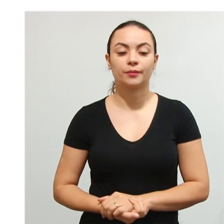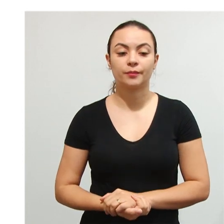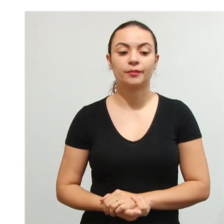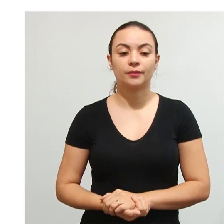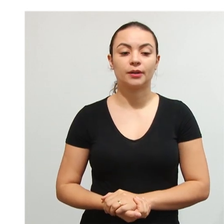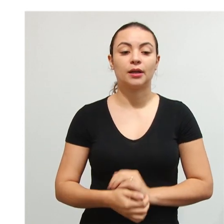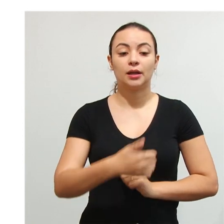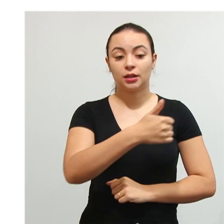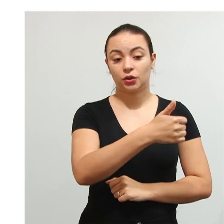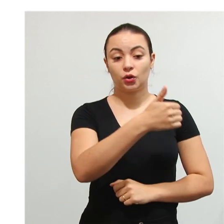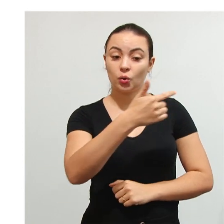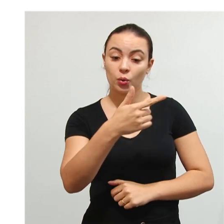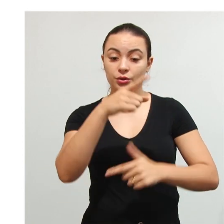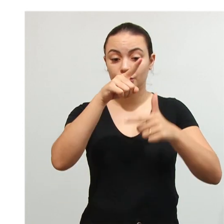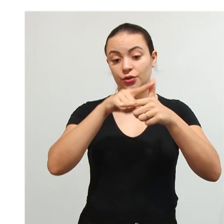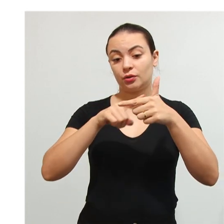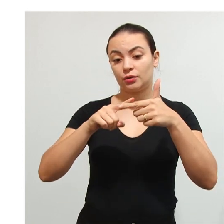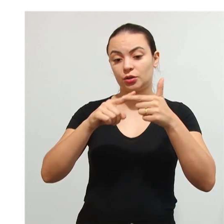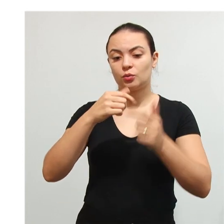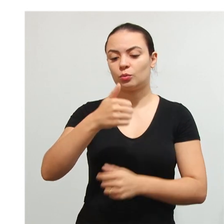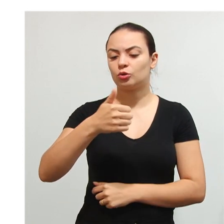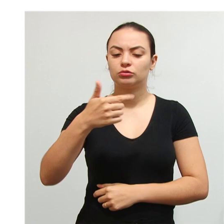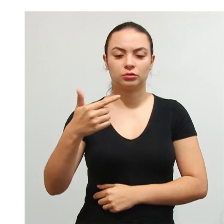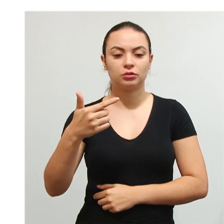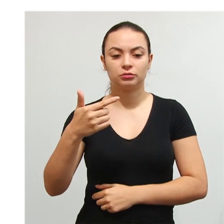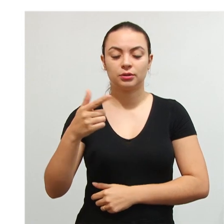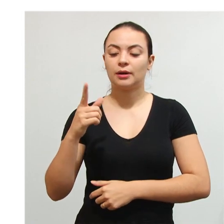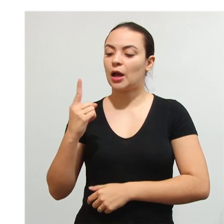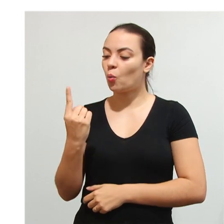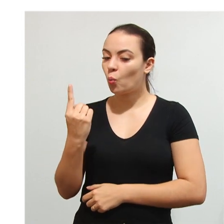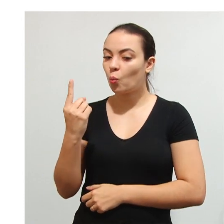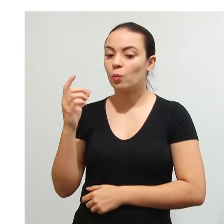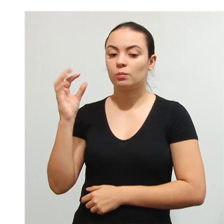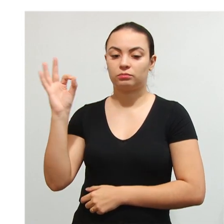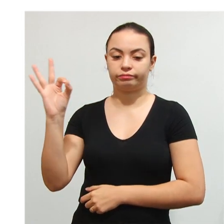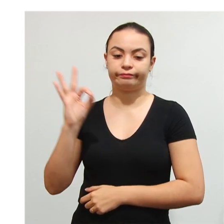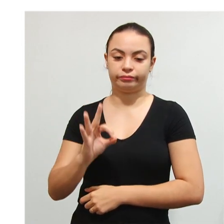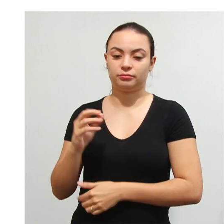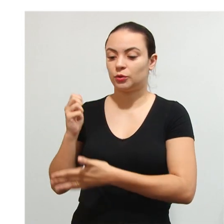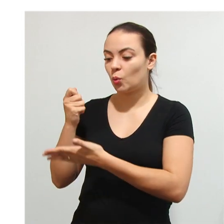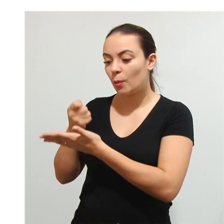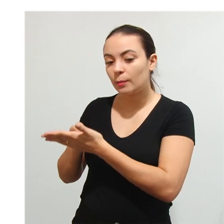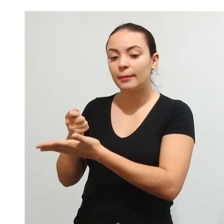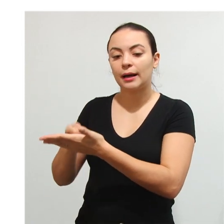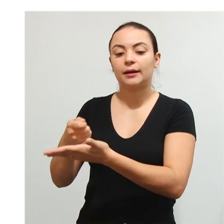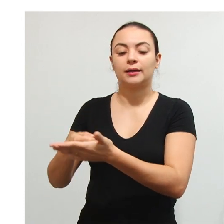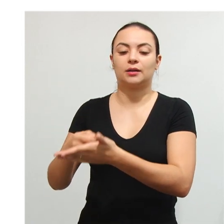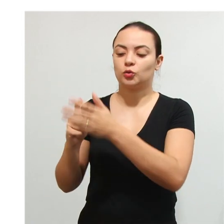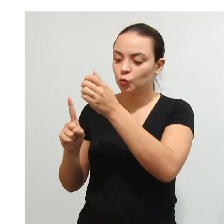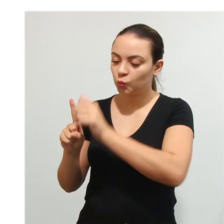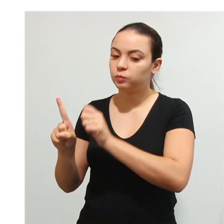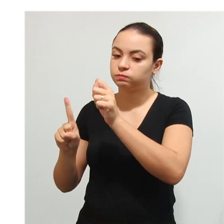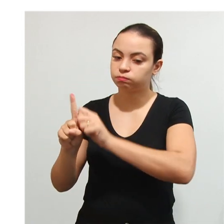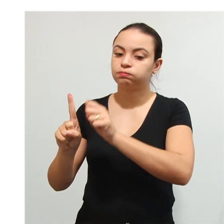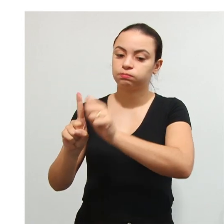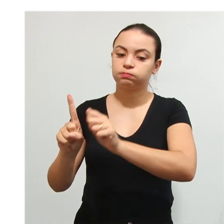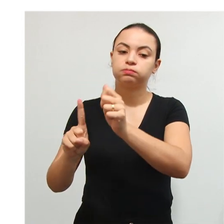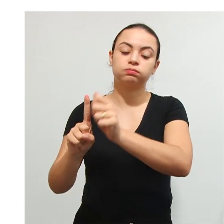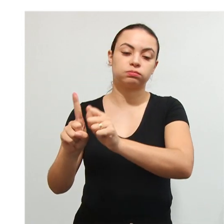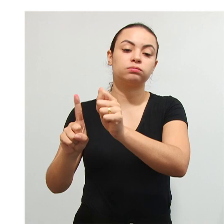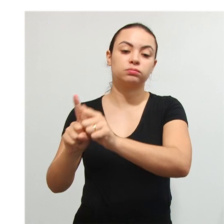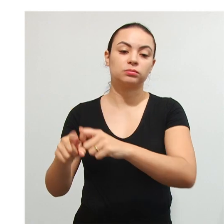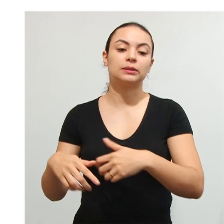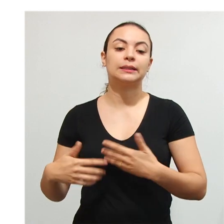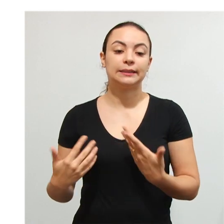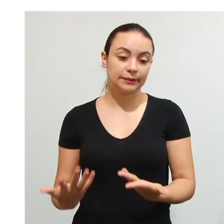12 que vai achar um por cento ao mês então esse 1% ao mês vai ser capitalizado mensalmente então com isso é uma